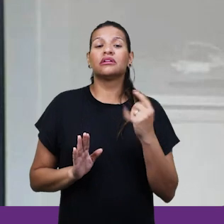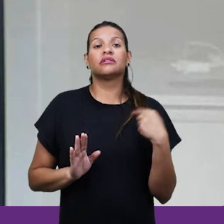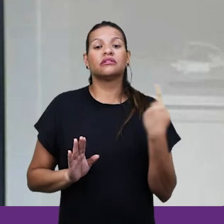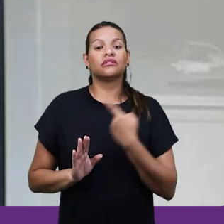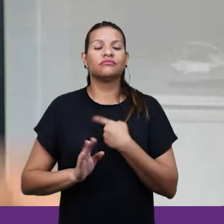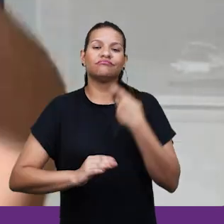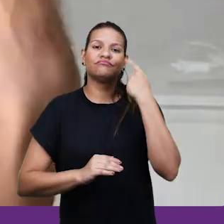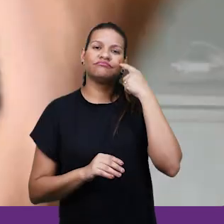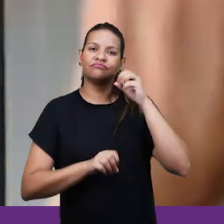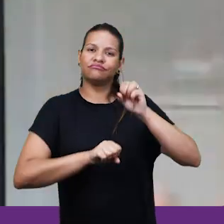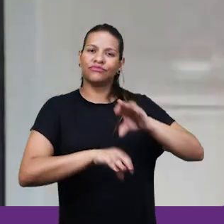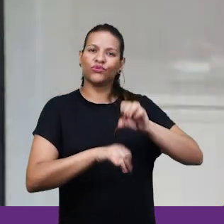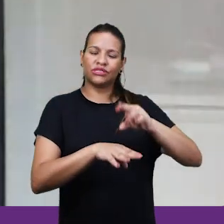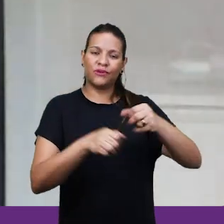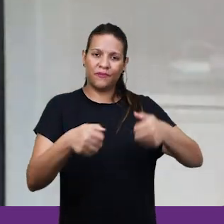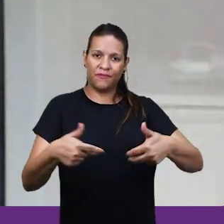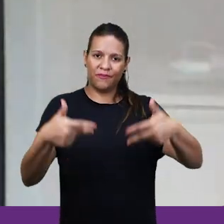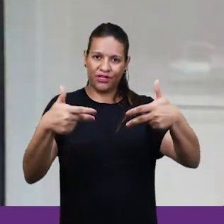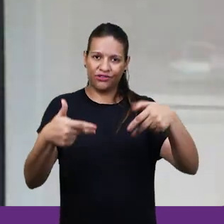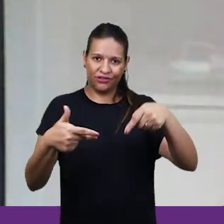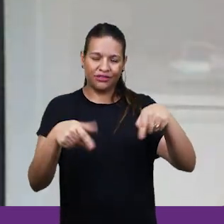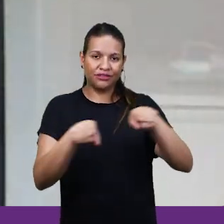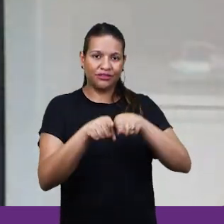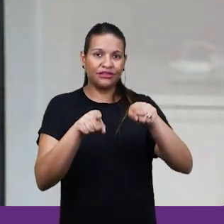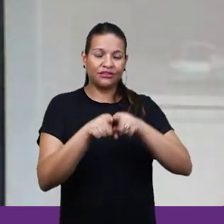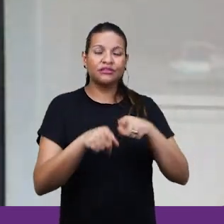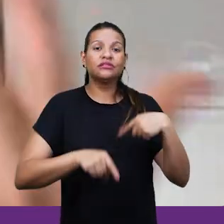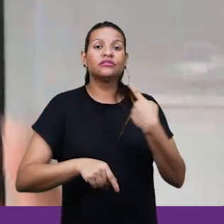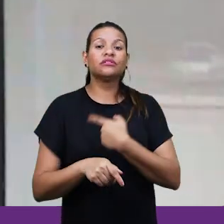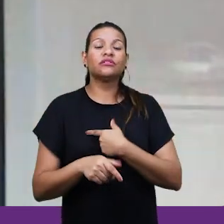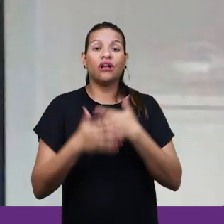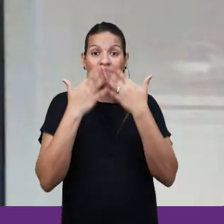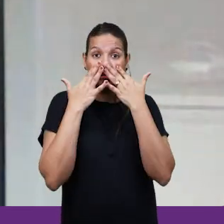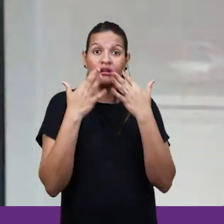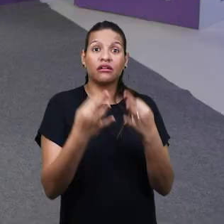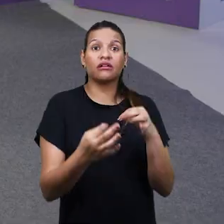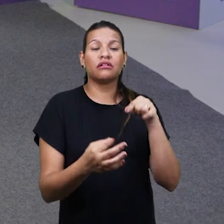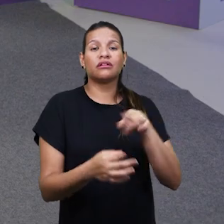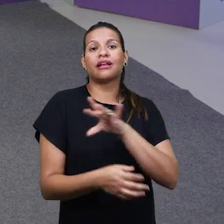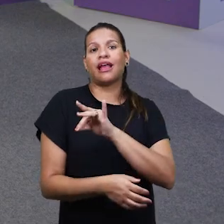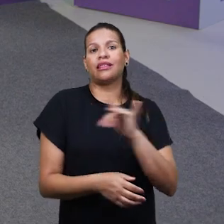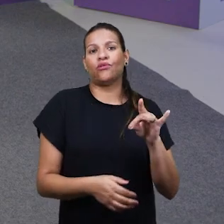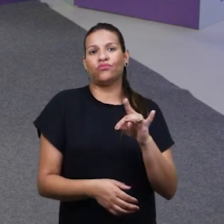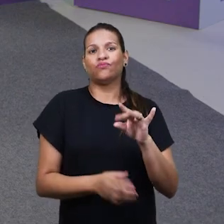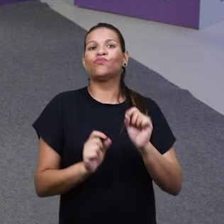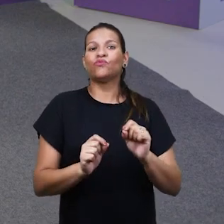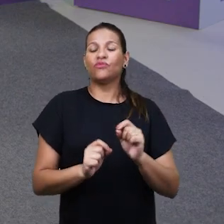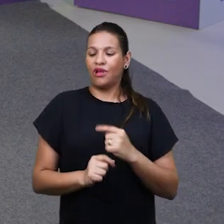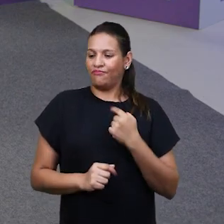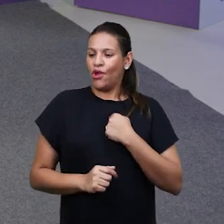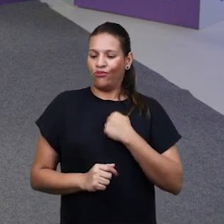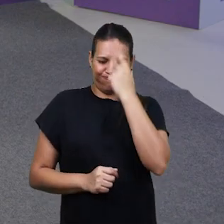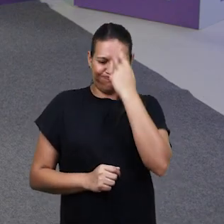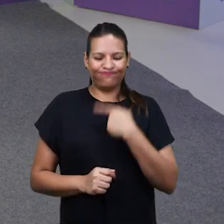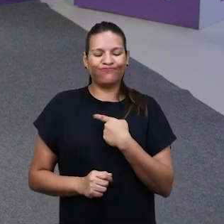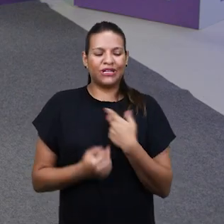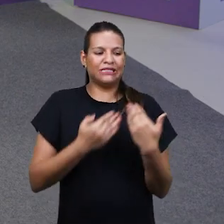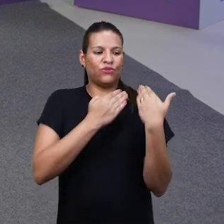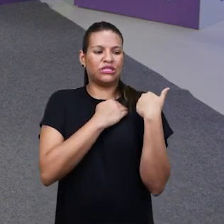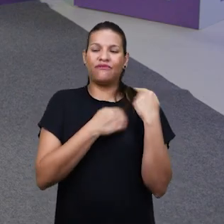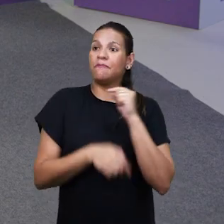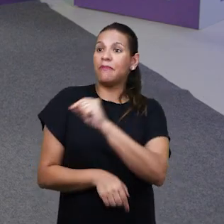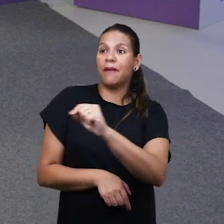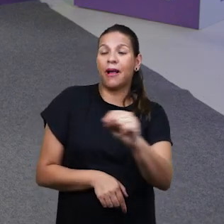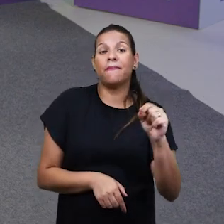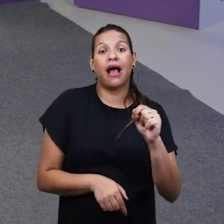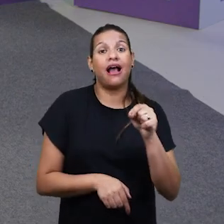das empresas, que precisam também ali elaborar uma série de medidas e agir, né, de forma